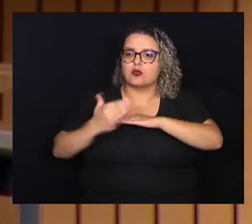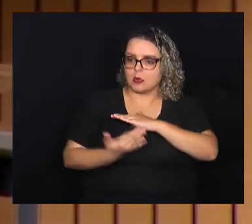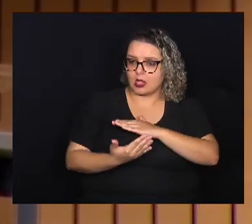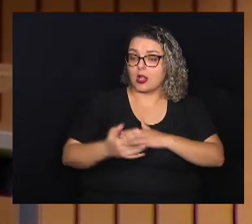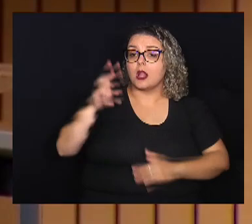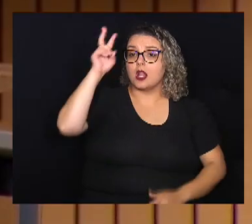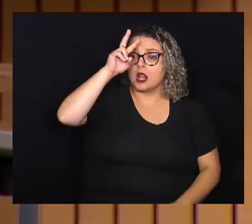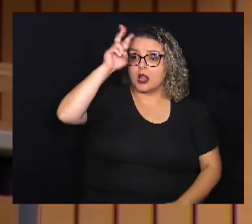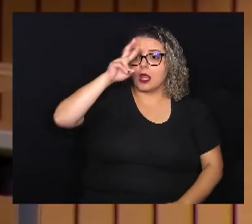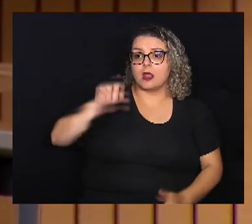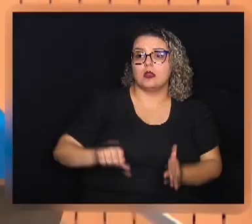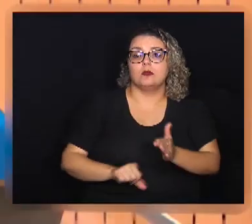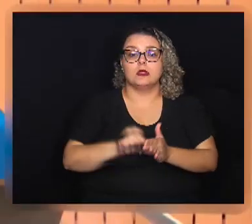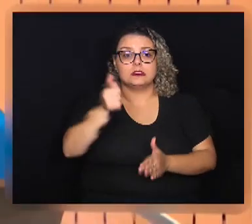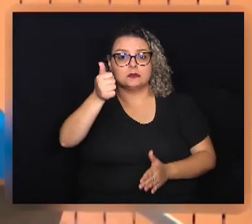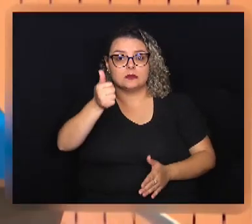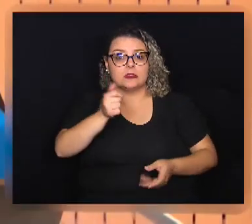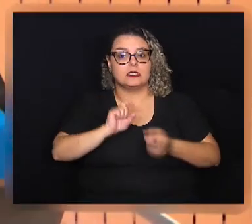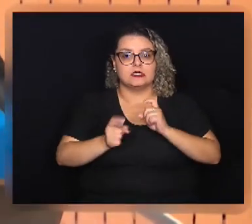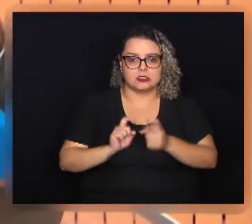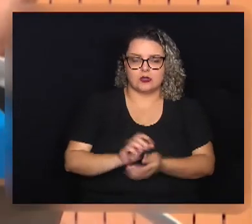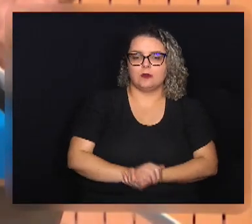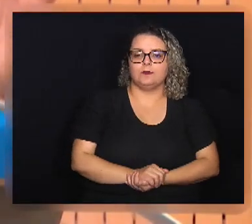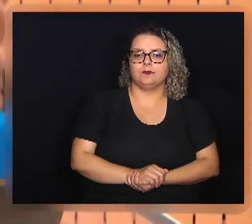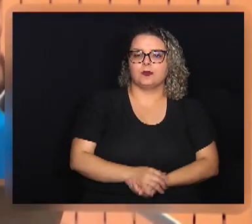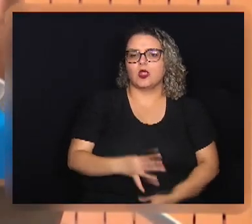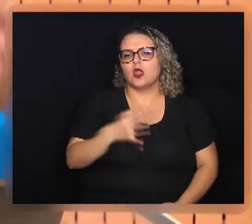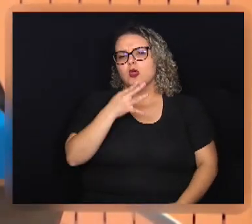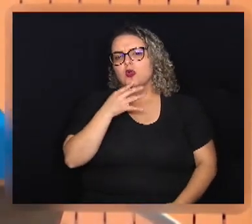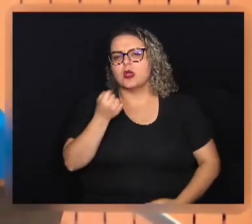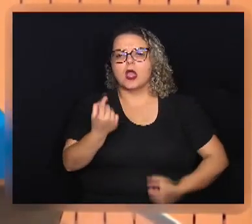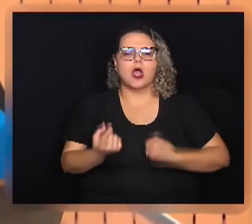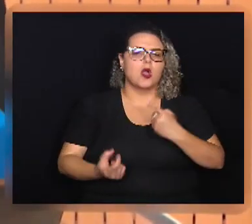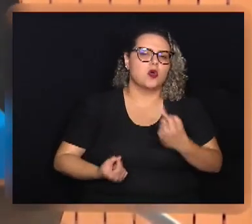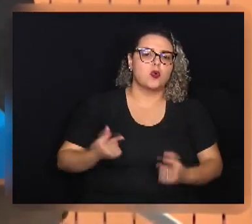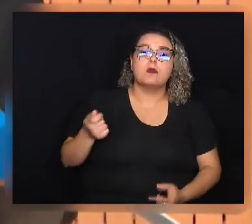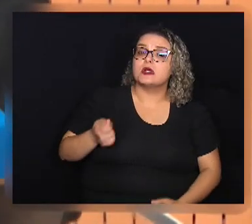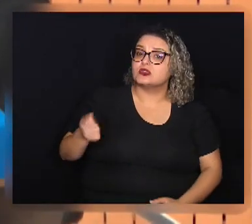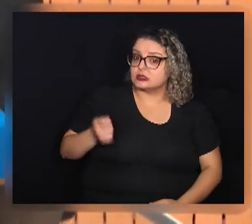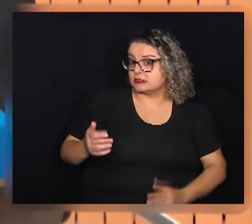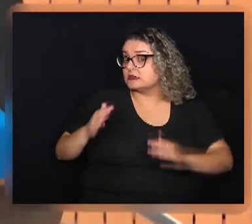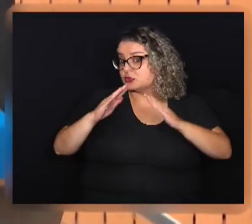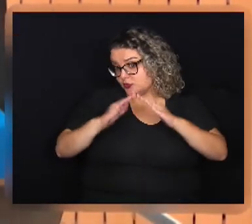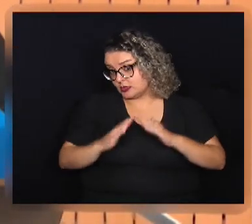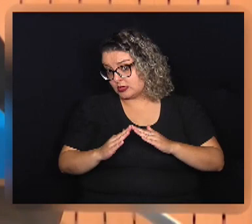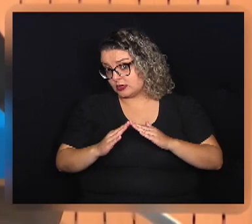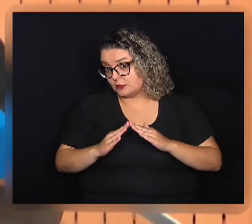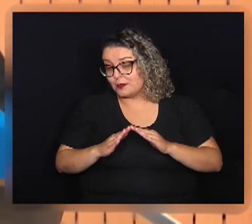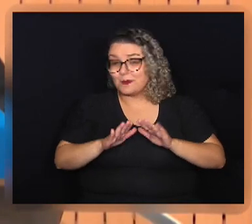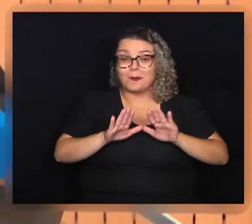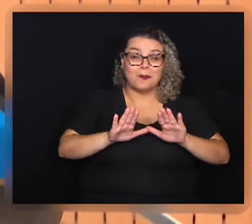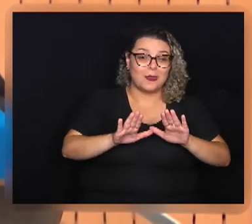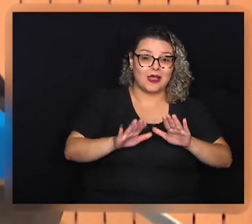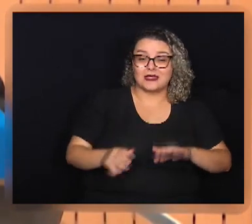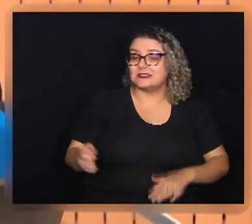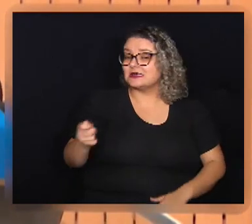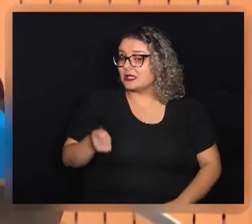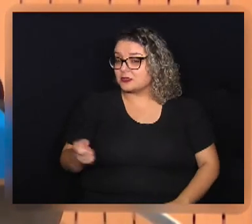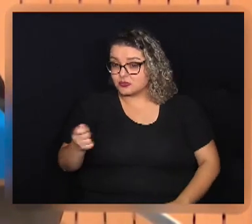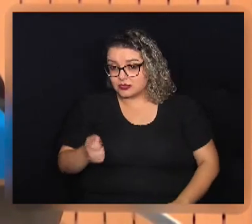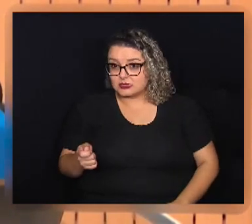lembrou das primeiras reuniões. Eu conheço algumas associações de moradores, mas a associação dos